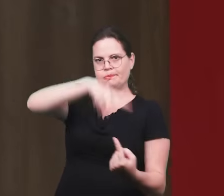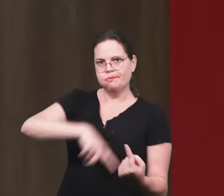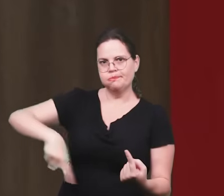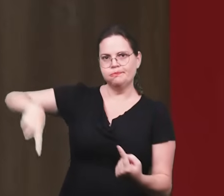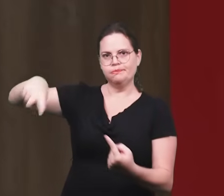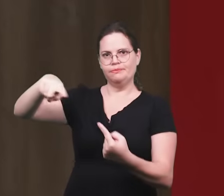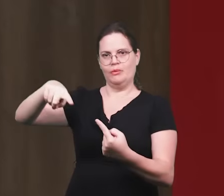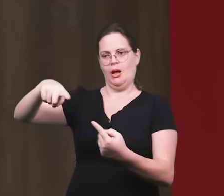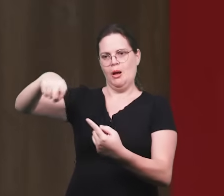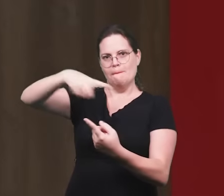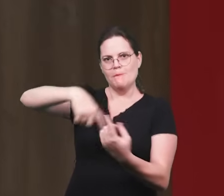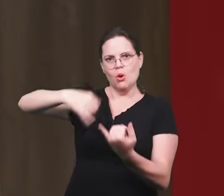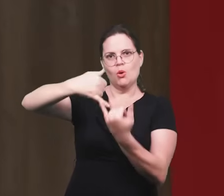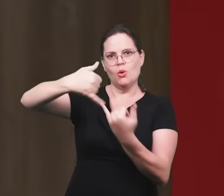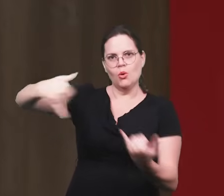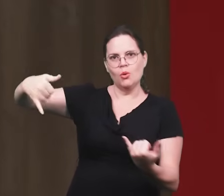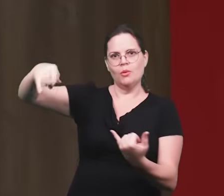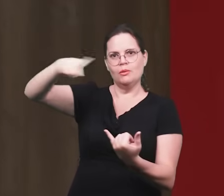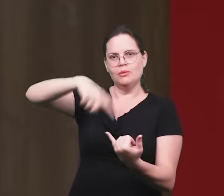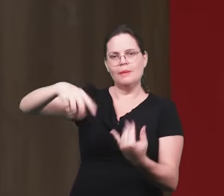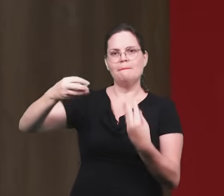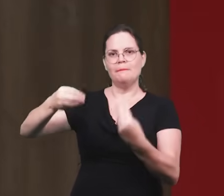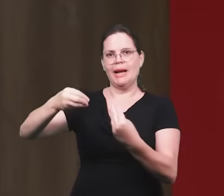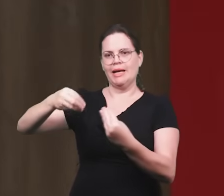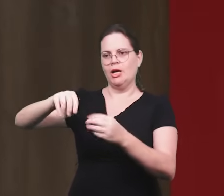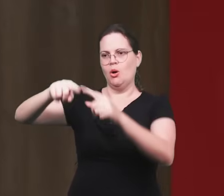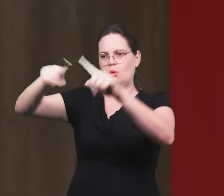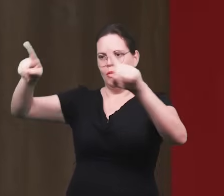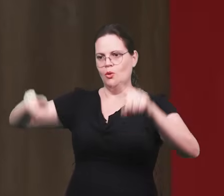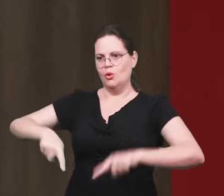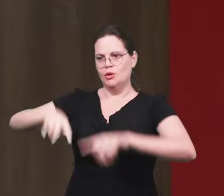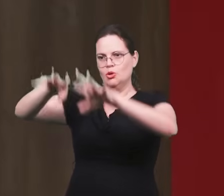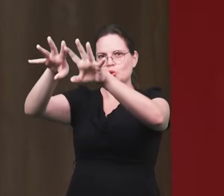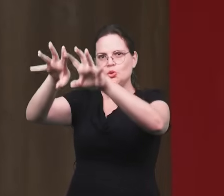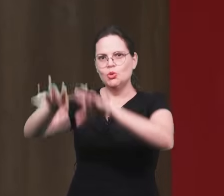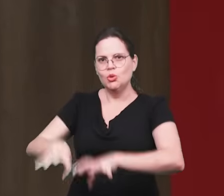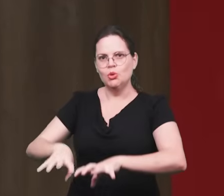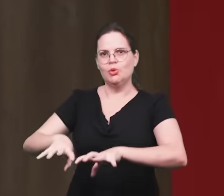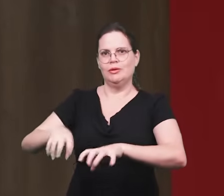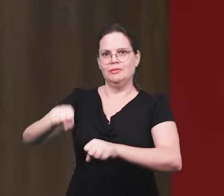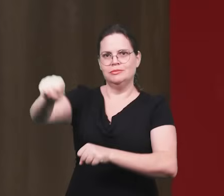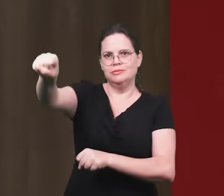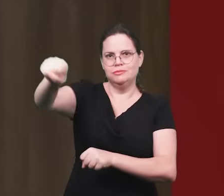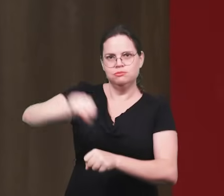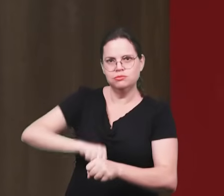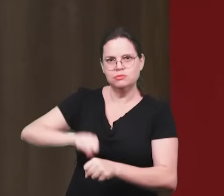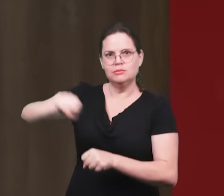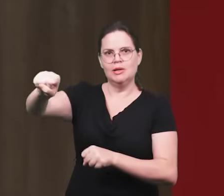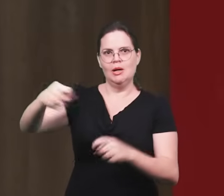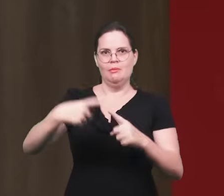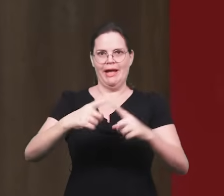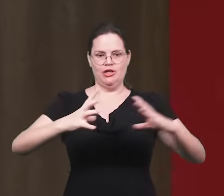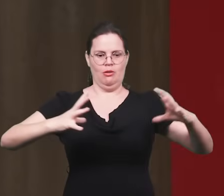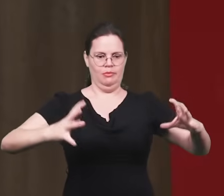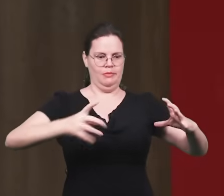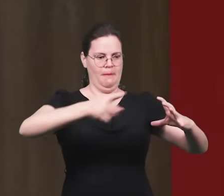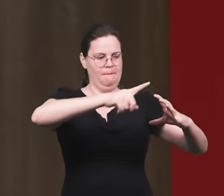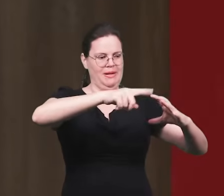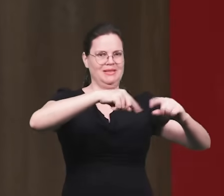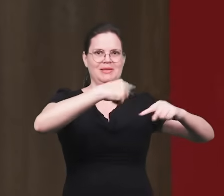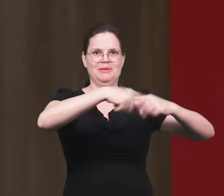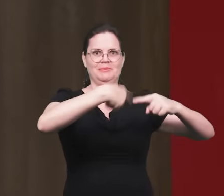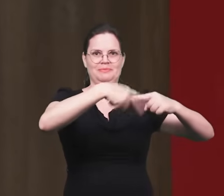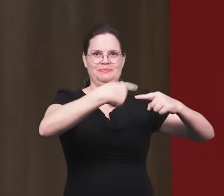especial para alinhar os fios, organizar os fios. Às vezes as mulheres chegavam com aqueles fios todo